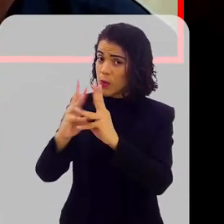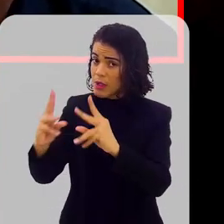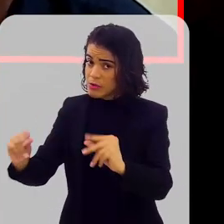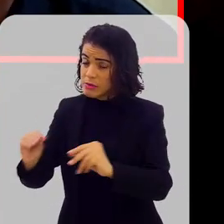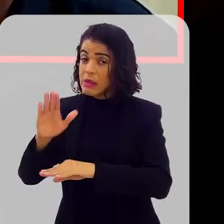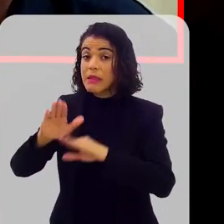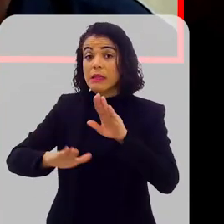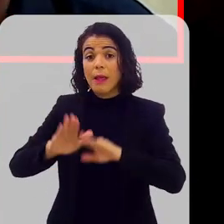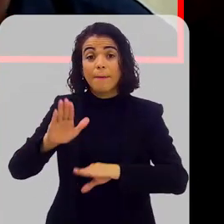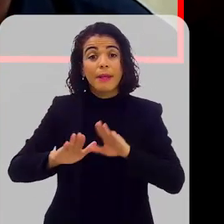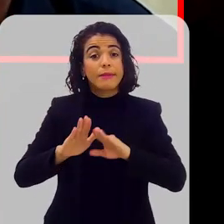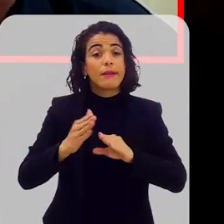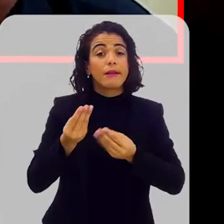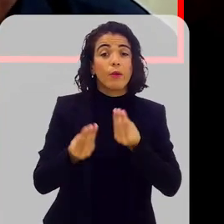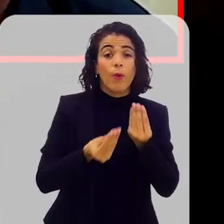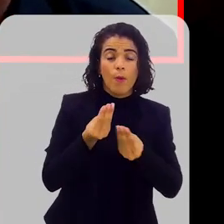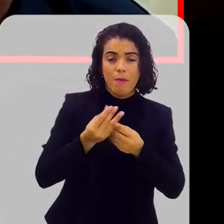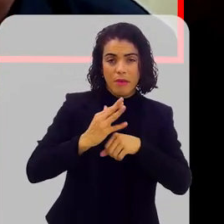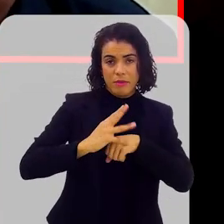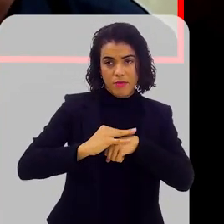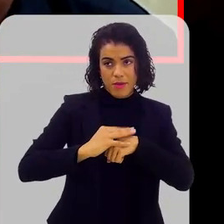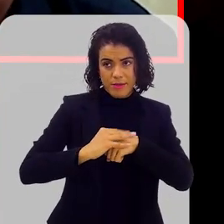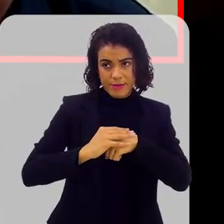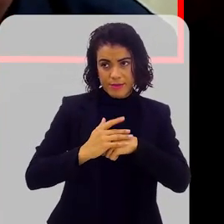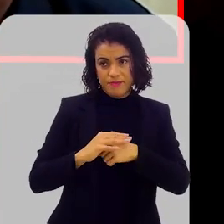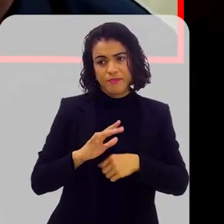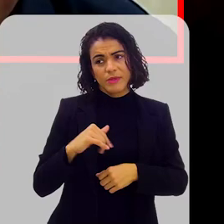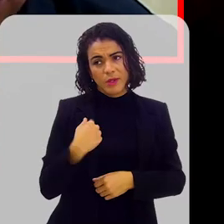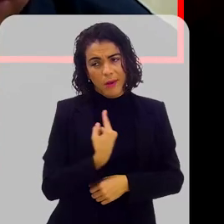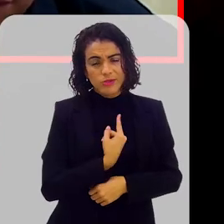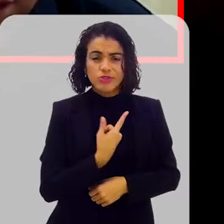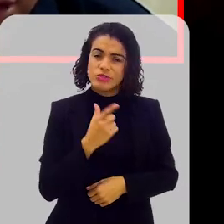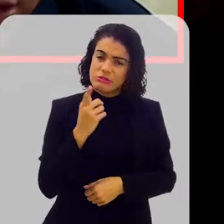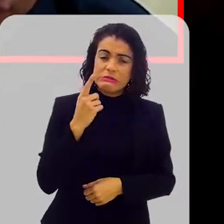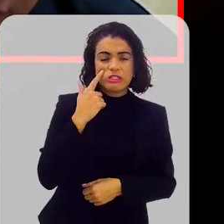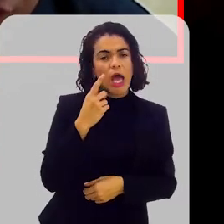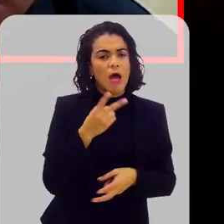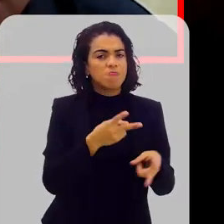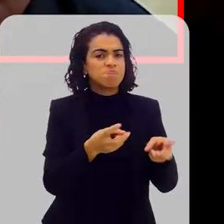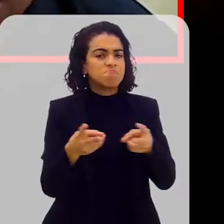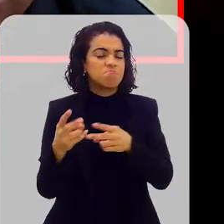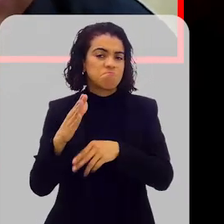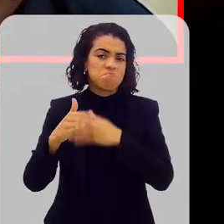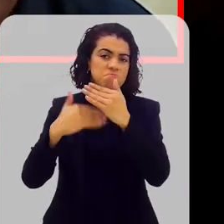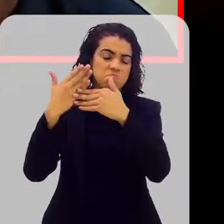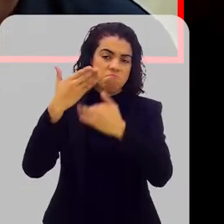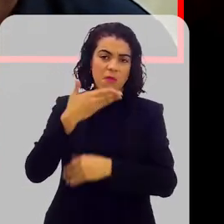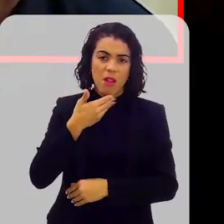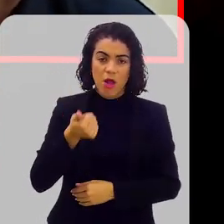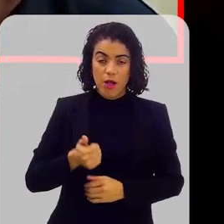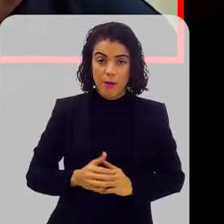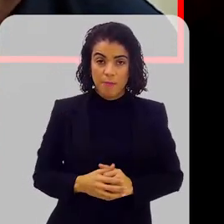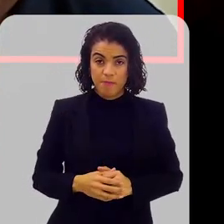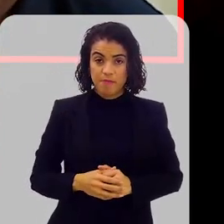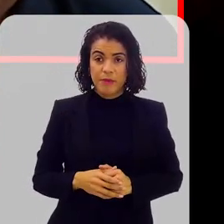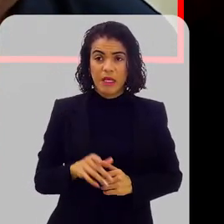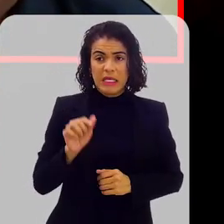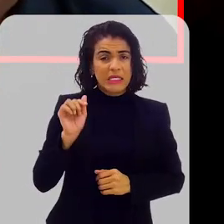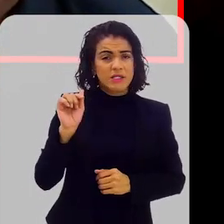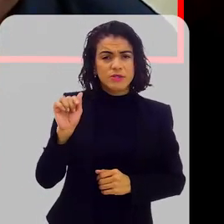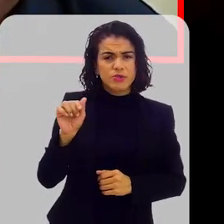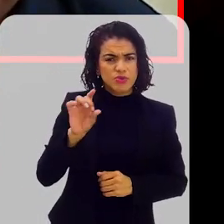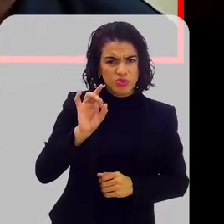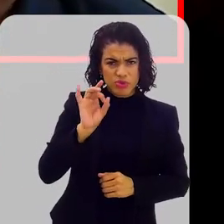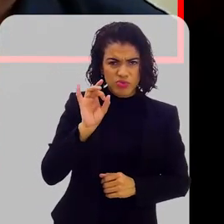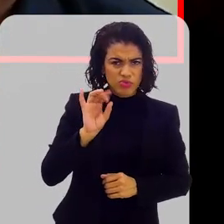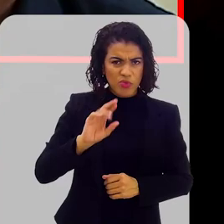possibilidade de tratamento curativo dependendo da apresentação da doença. Então, a gente teve realmente uma melhora nesse sentido.